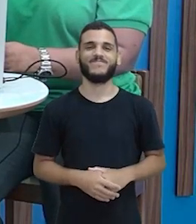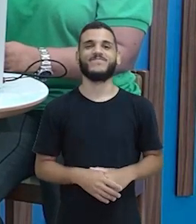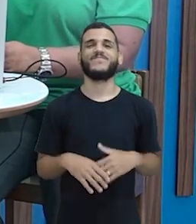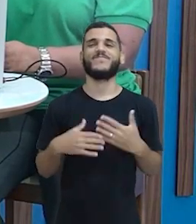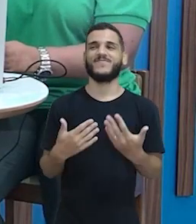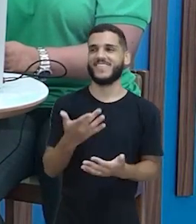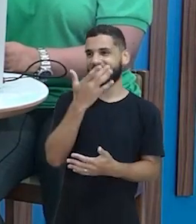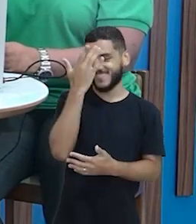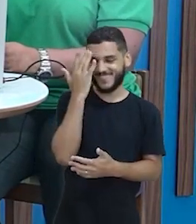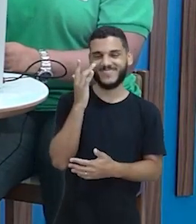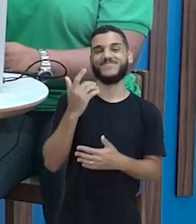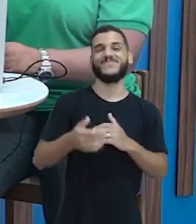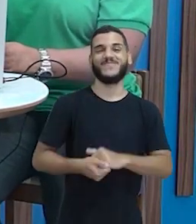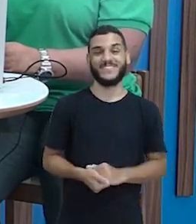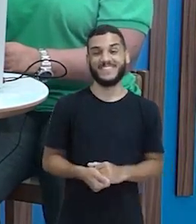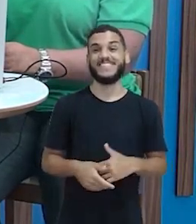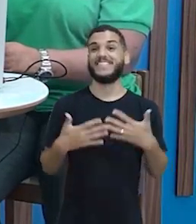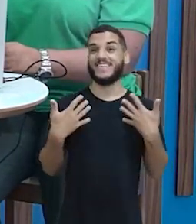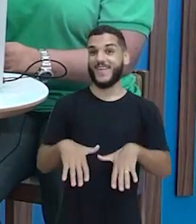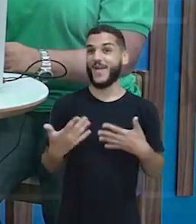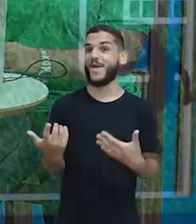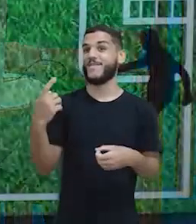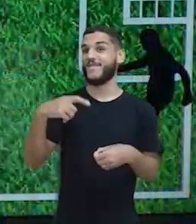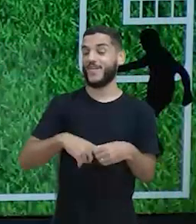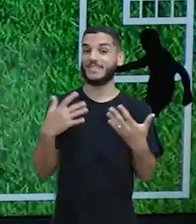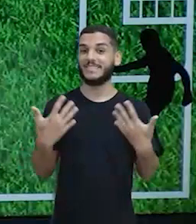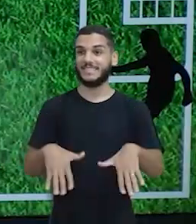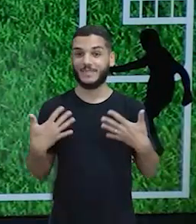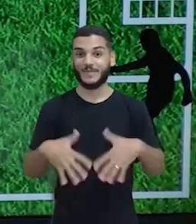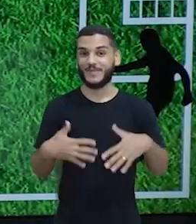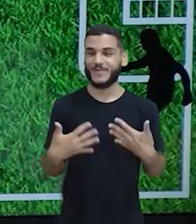hahaha Bora voltar